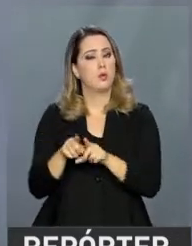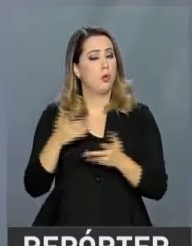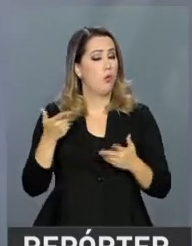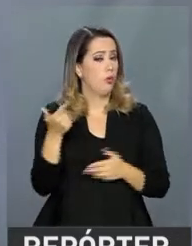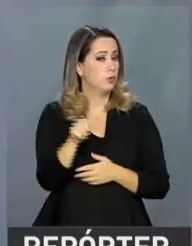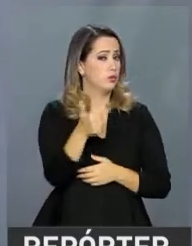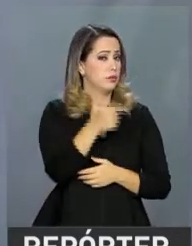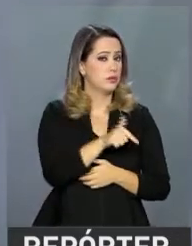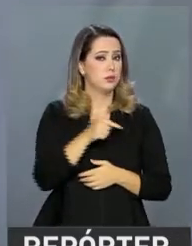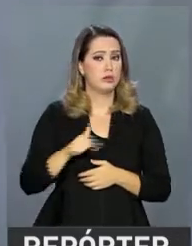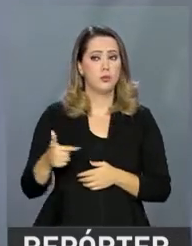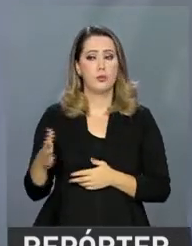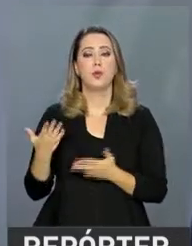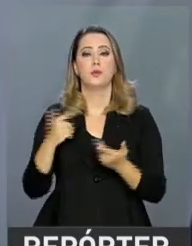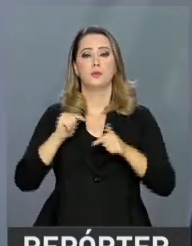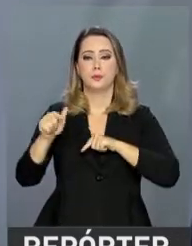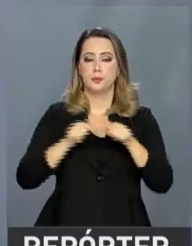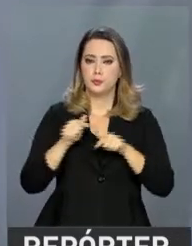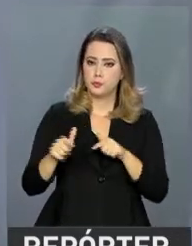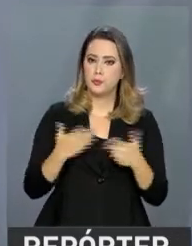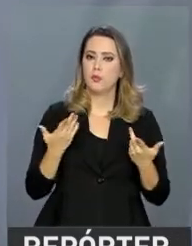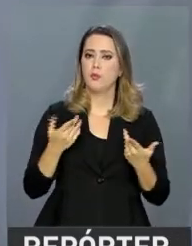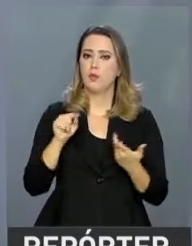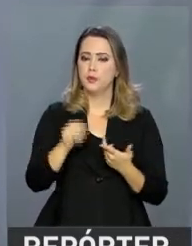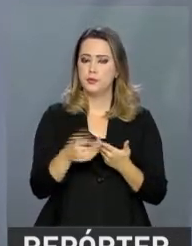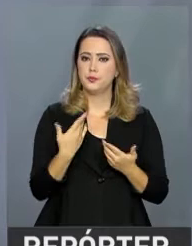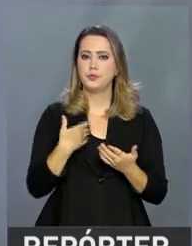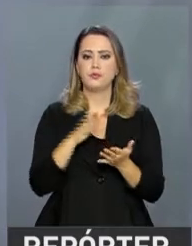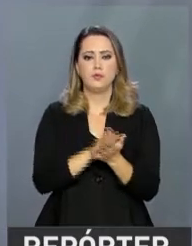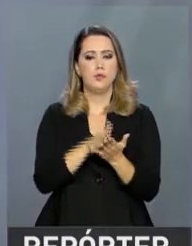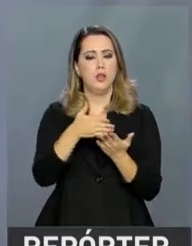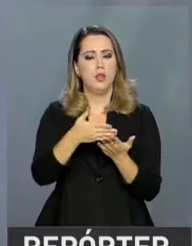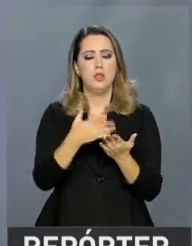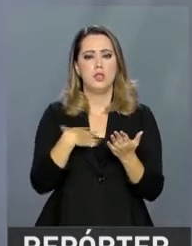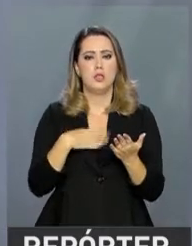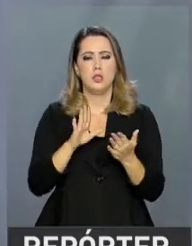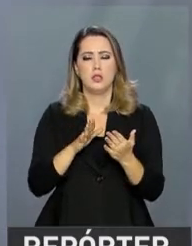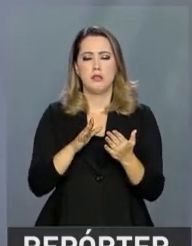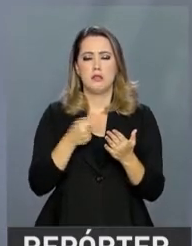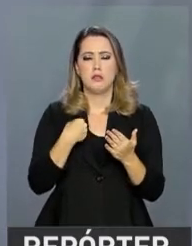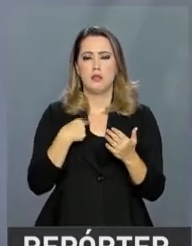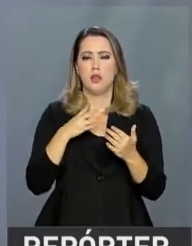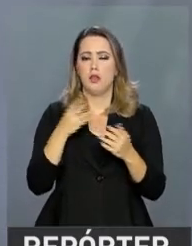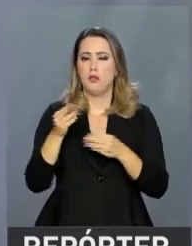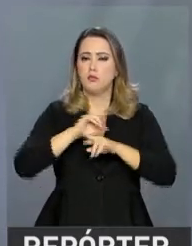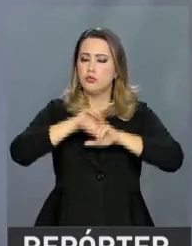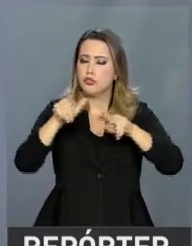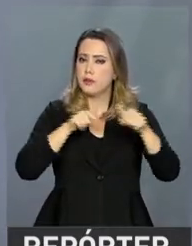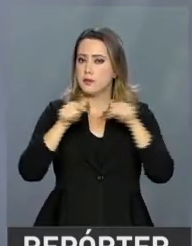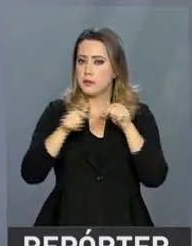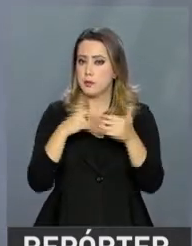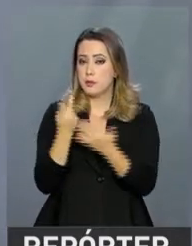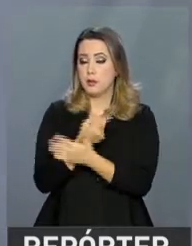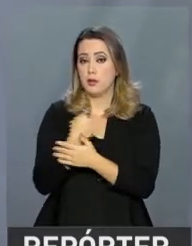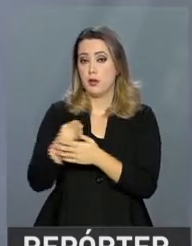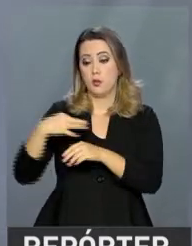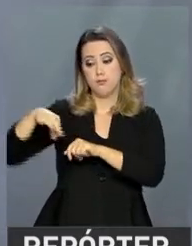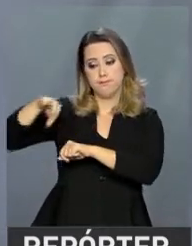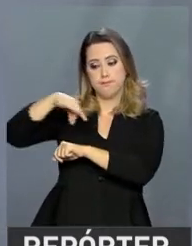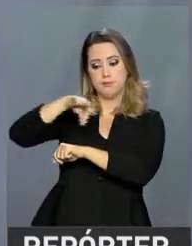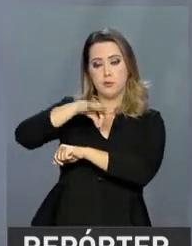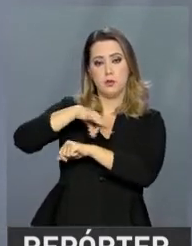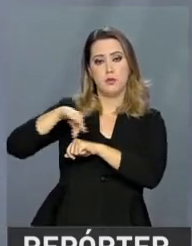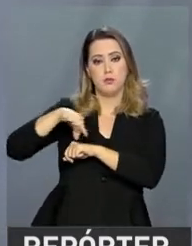outras ativas têm armadilha tem mais série de coisas que estão sendo feitas e inclusive